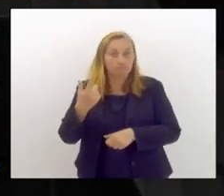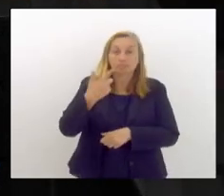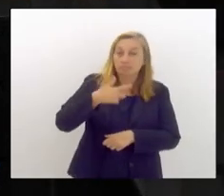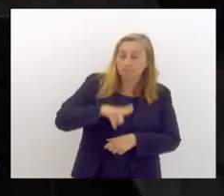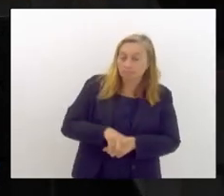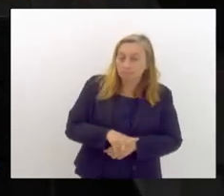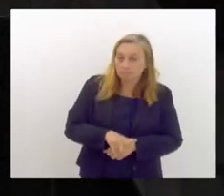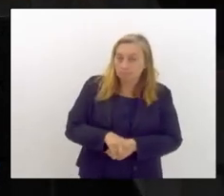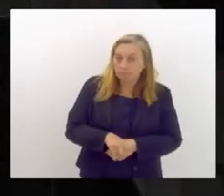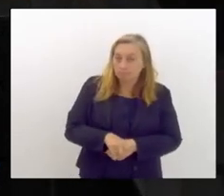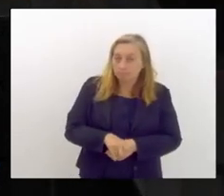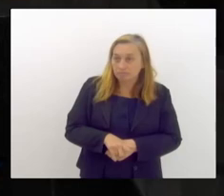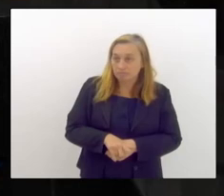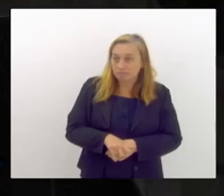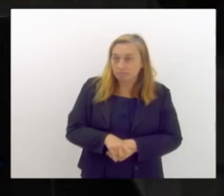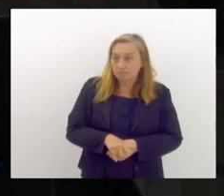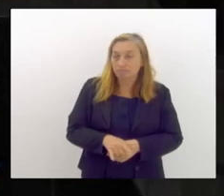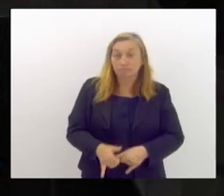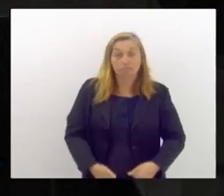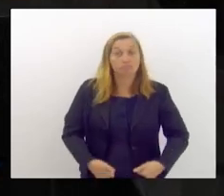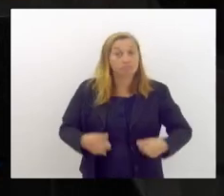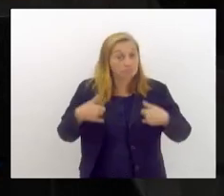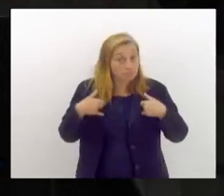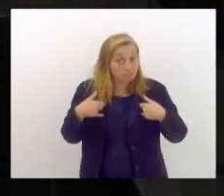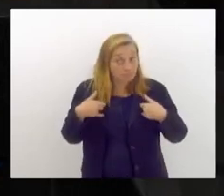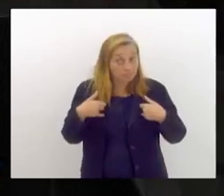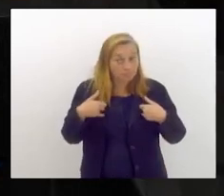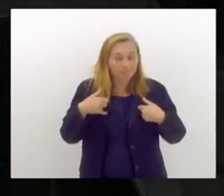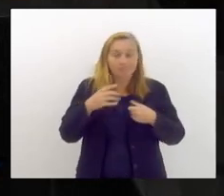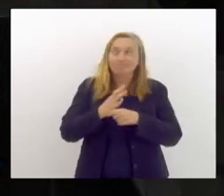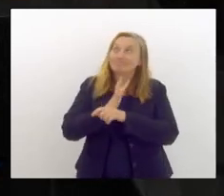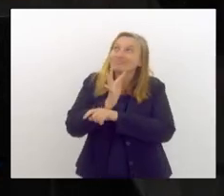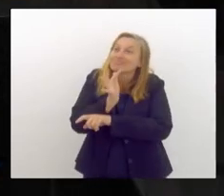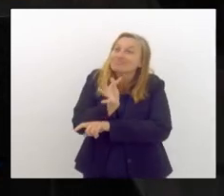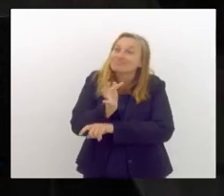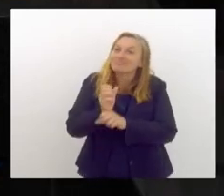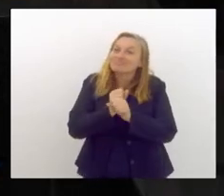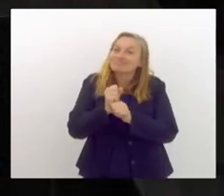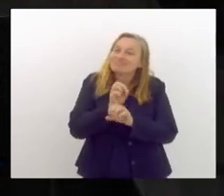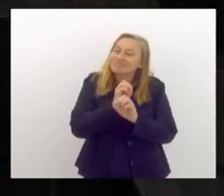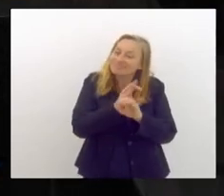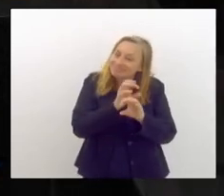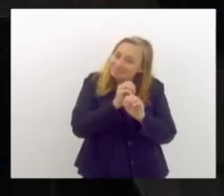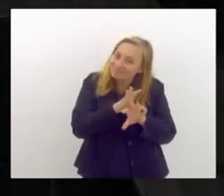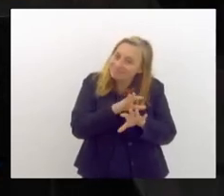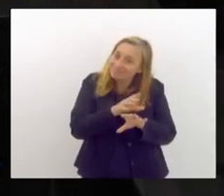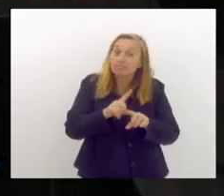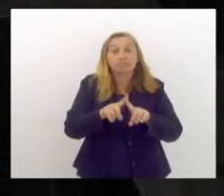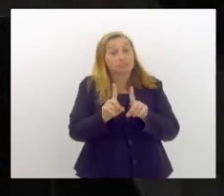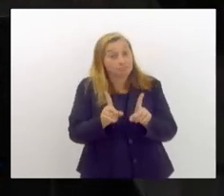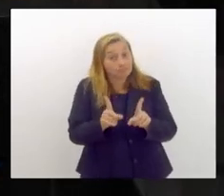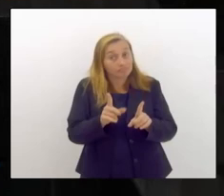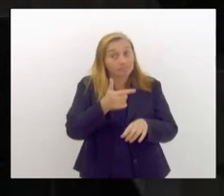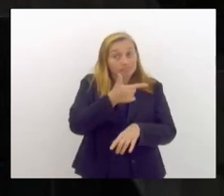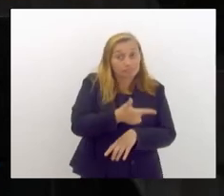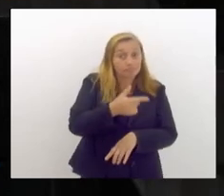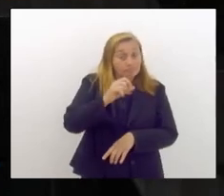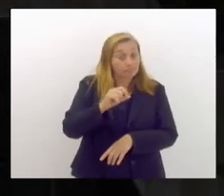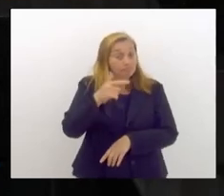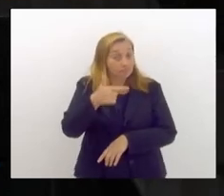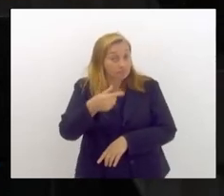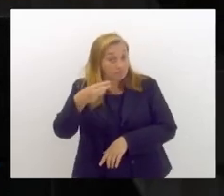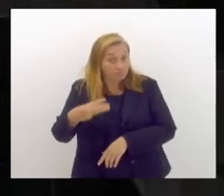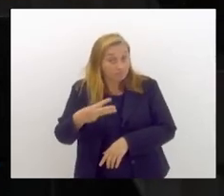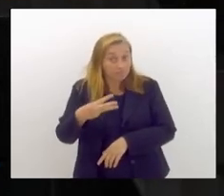vez, isso é algo que me enche de orgulho e de esperança, seja o ano da educação. Mas que para 2023 seja o